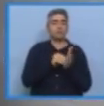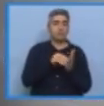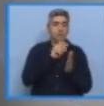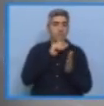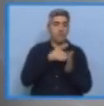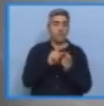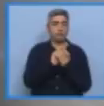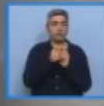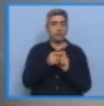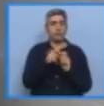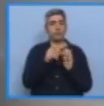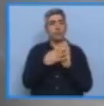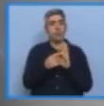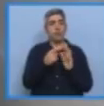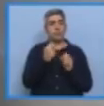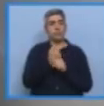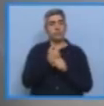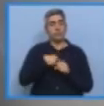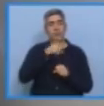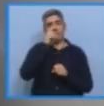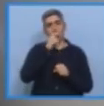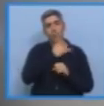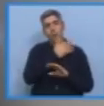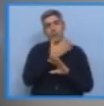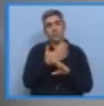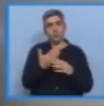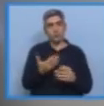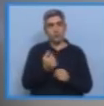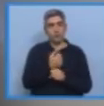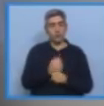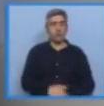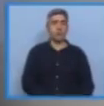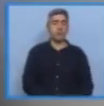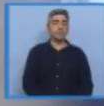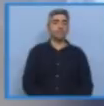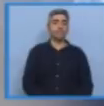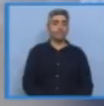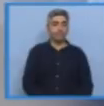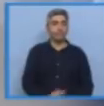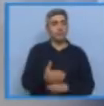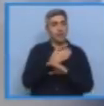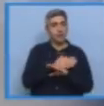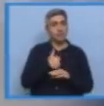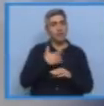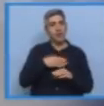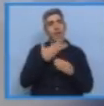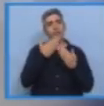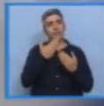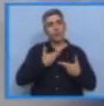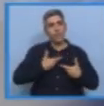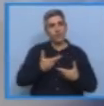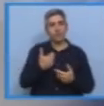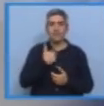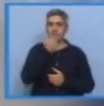E alterar um bocadinho os parâmetros nos quais estamos habituados a funcionar. Bom, antes de mais, obrigado pelo convite. É aqui com